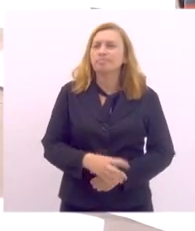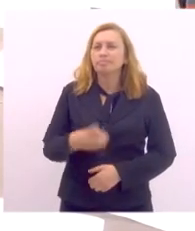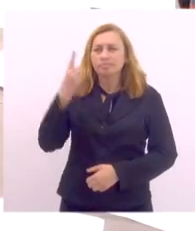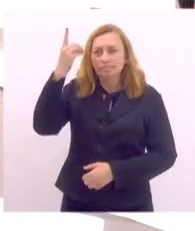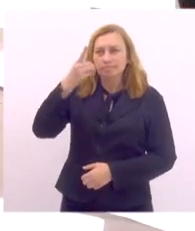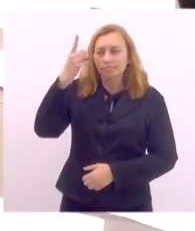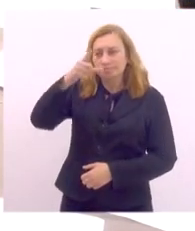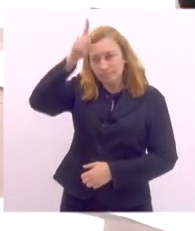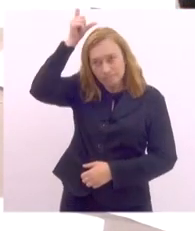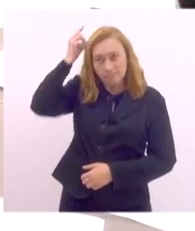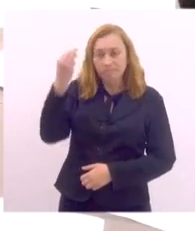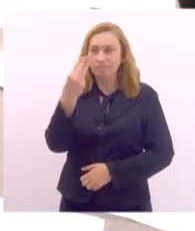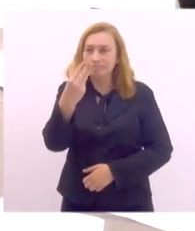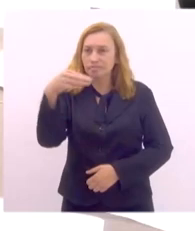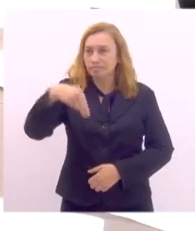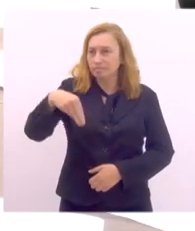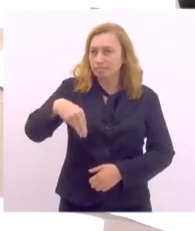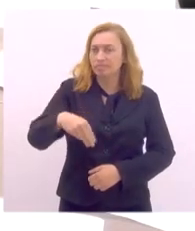3 minutos.